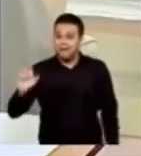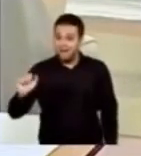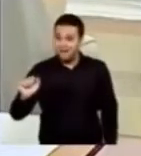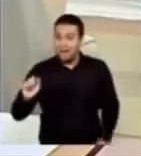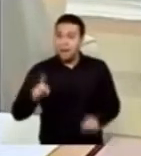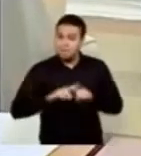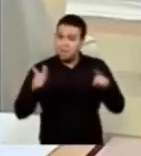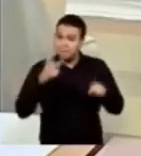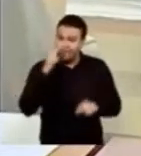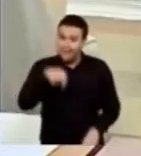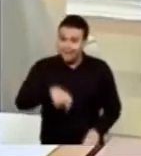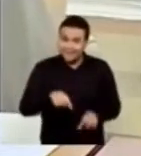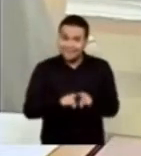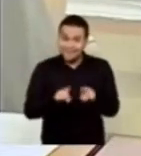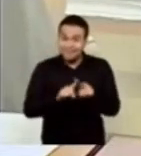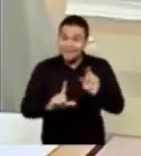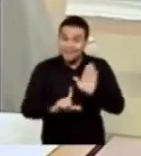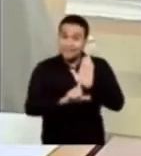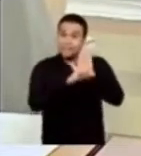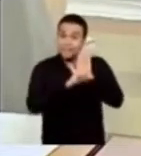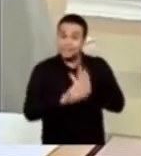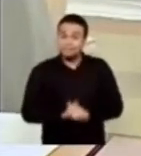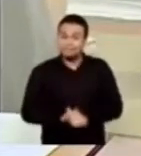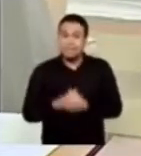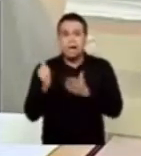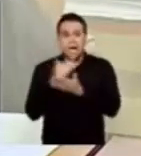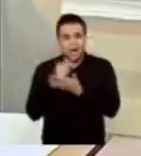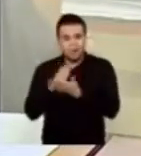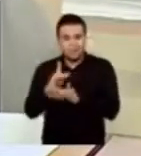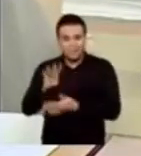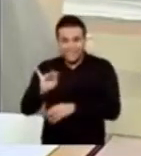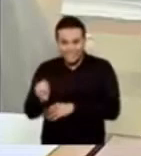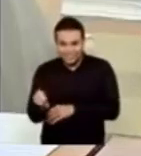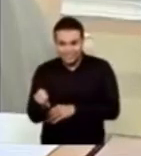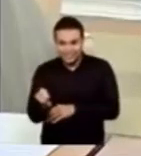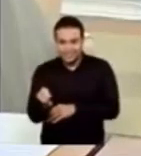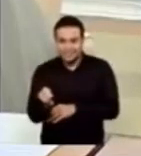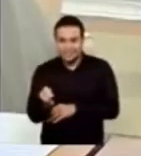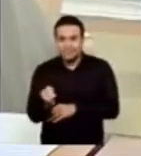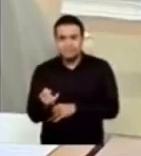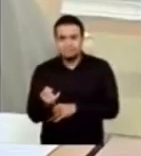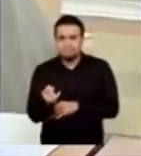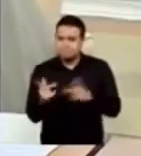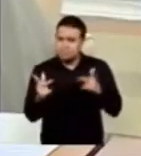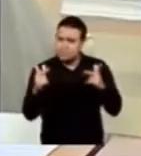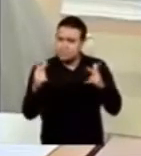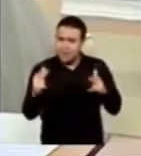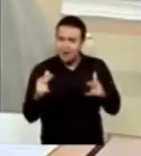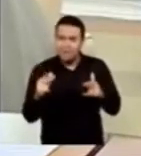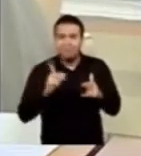aqui. Alguns tribunais, entre a turma e o pleno, está se pagando